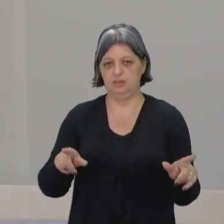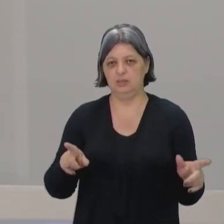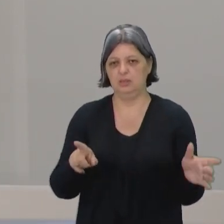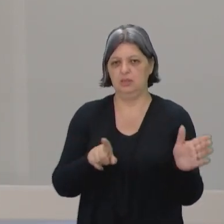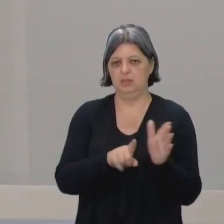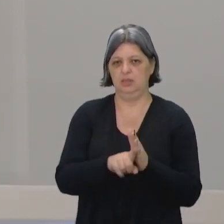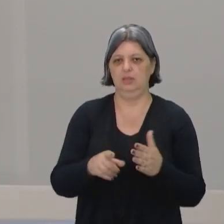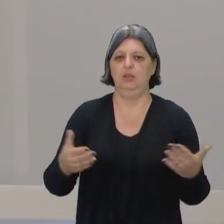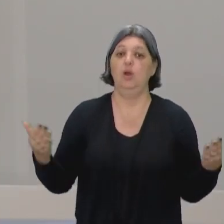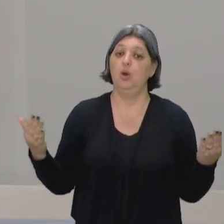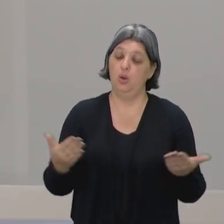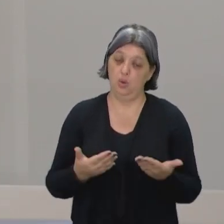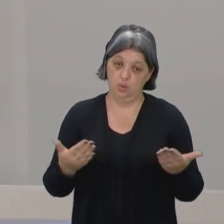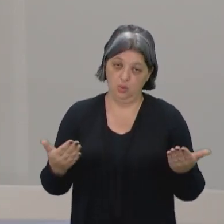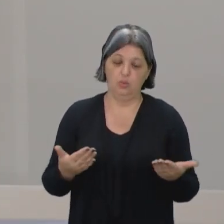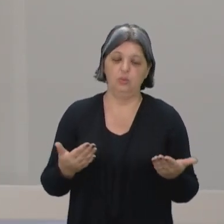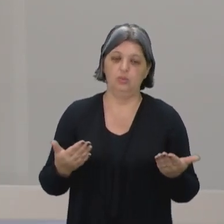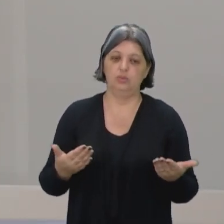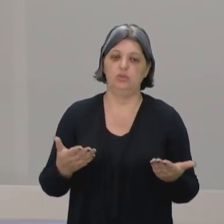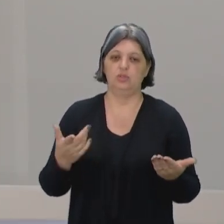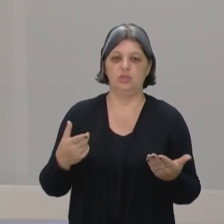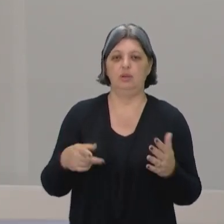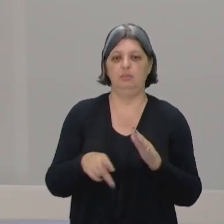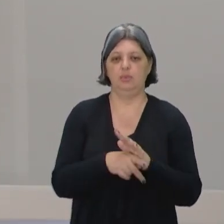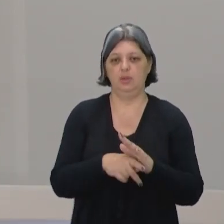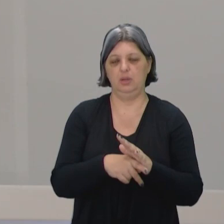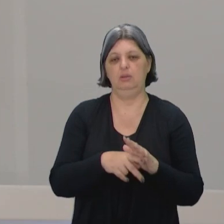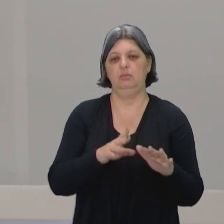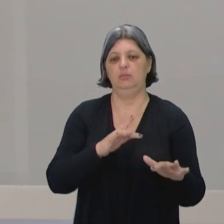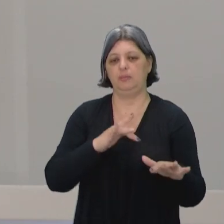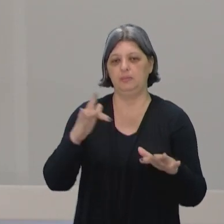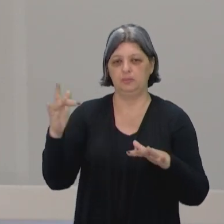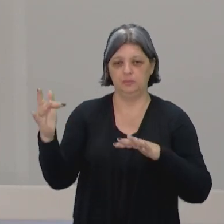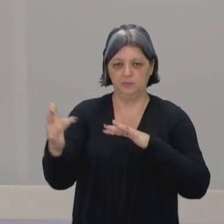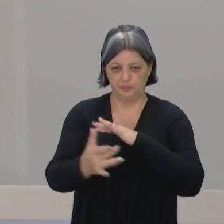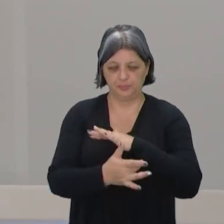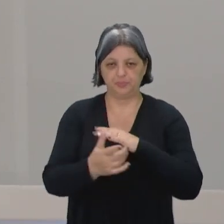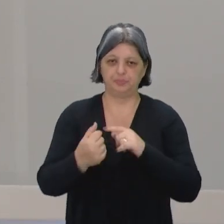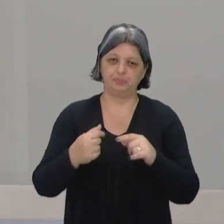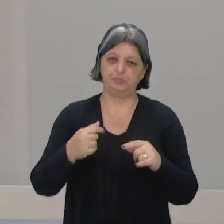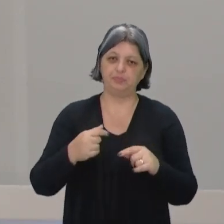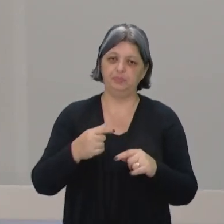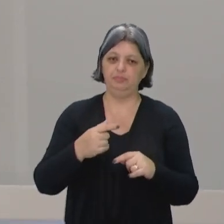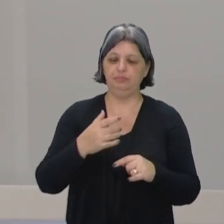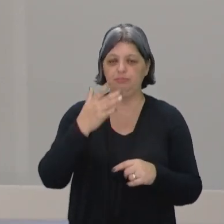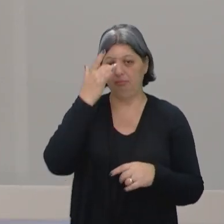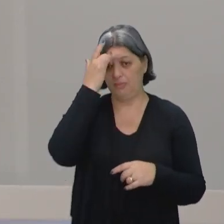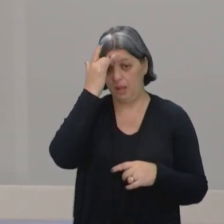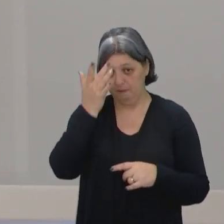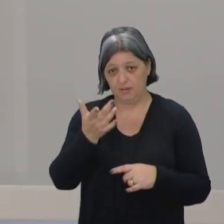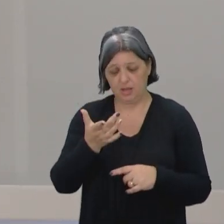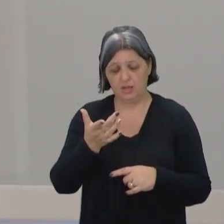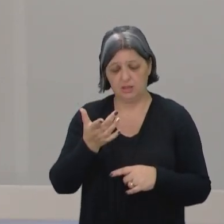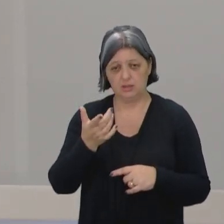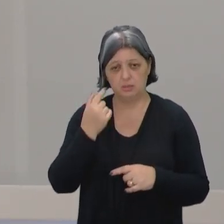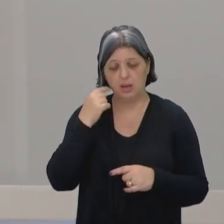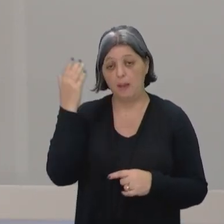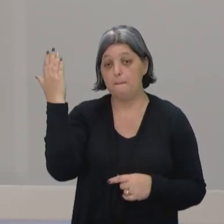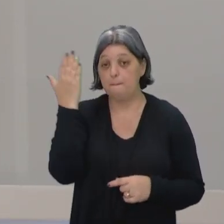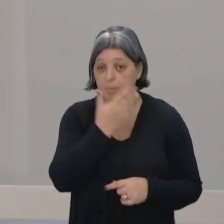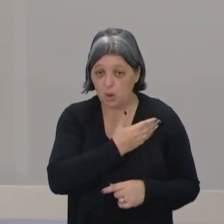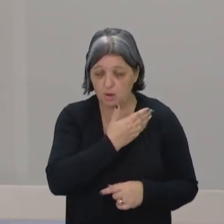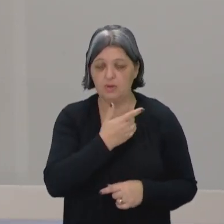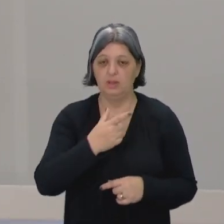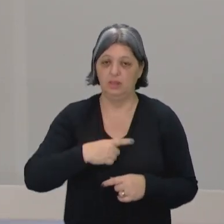hoje já, né? Aí com as redes que nós temos, é muito mais fácil de você confirmar essa informação. Então, eu tenho